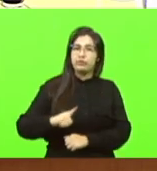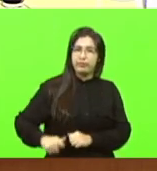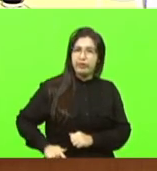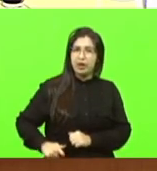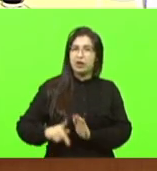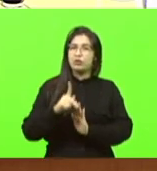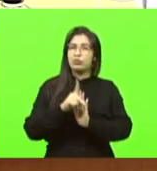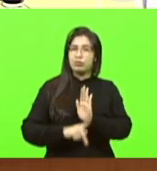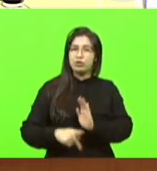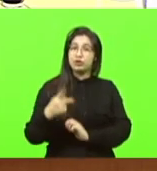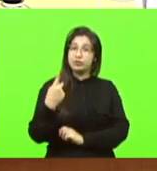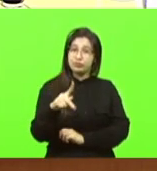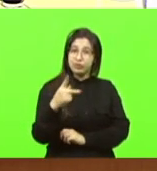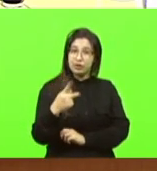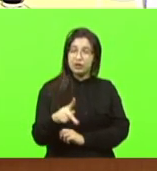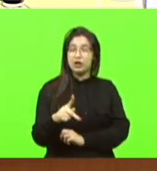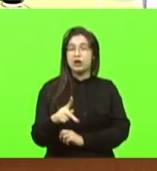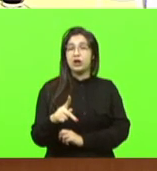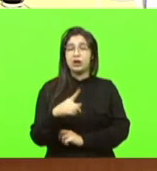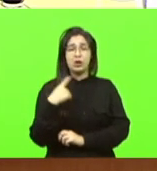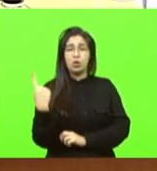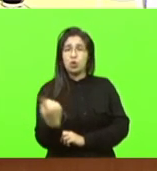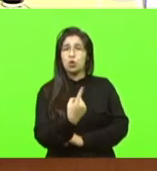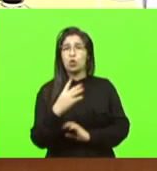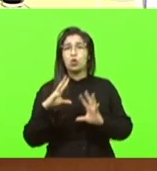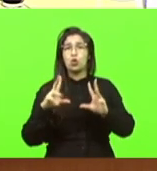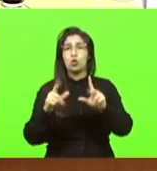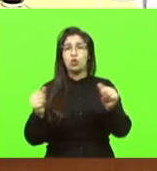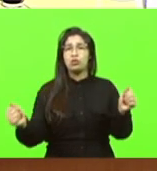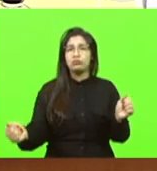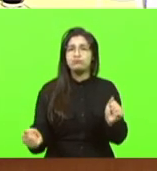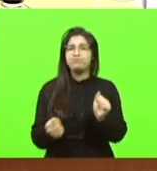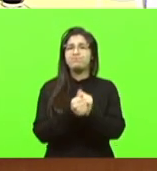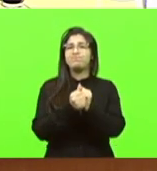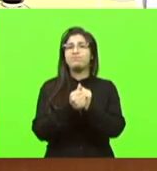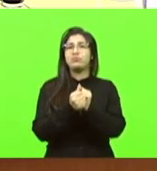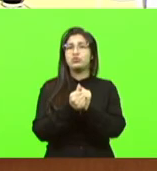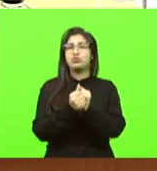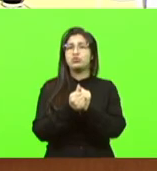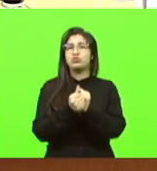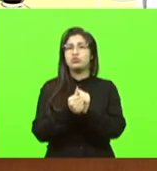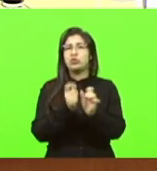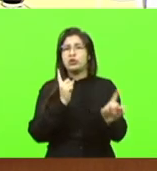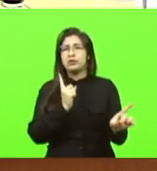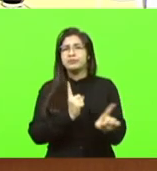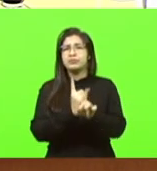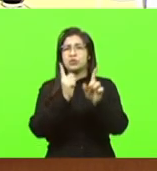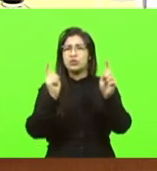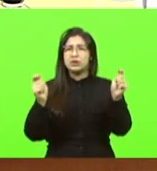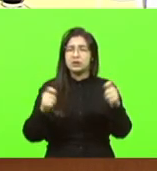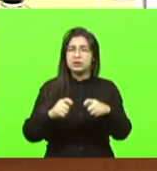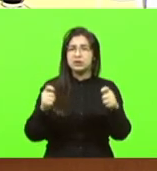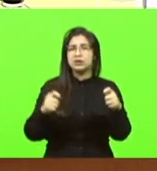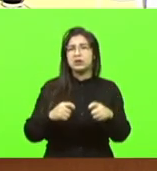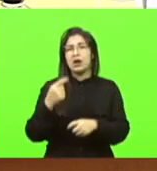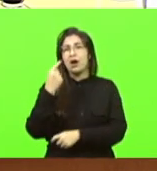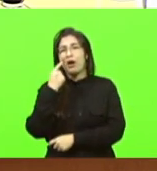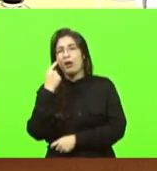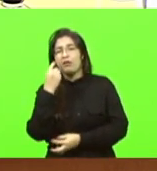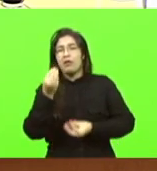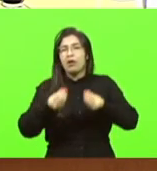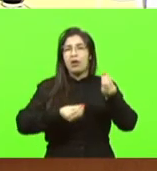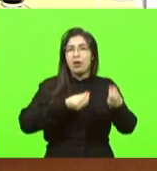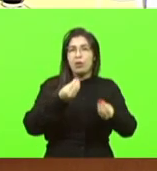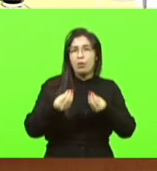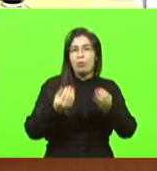vamos e está todo juntos para tentar nos buscar para tentar nos buscar um